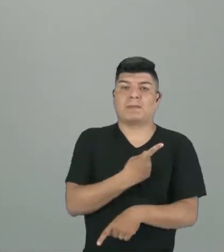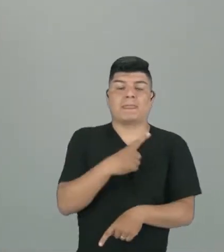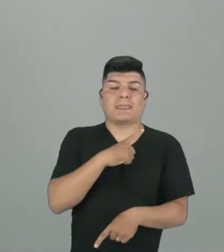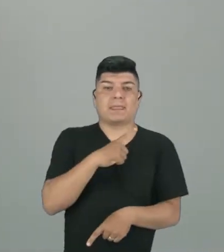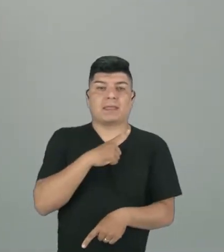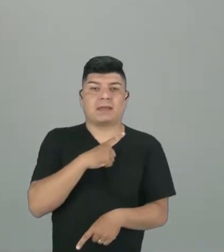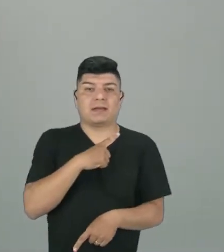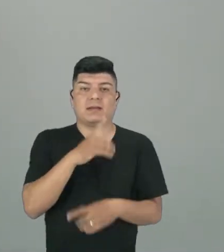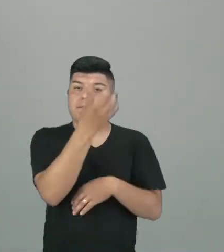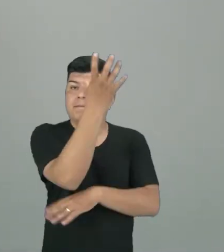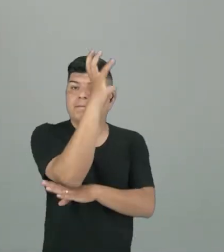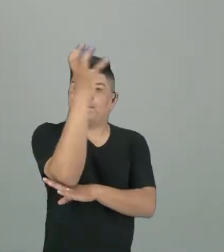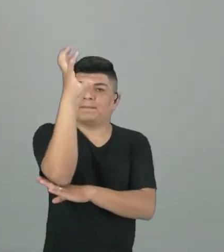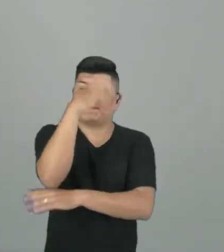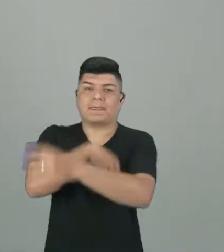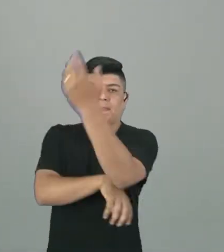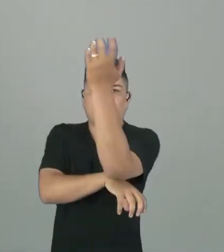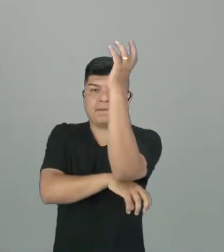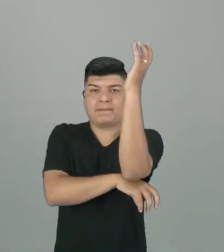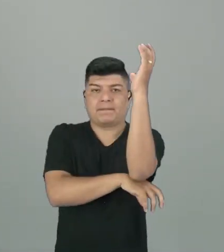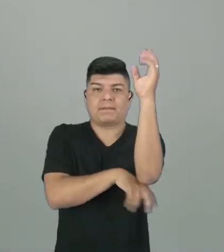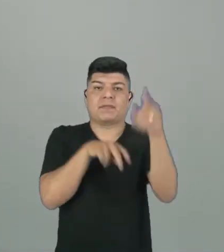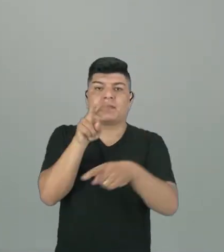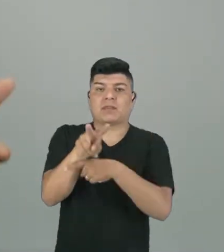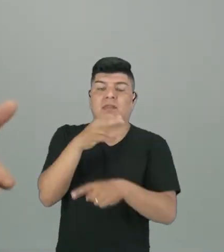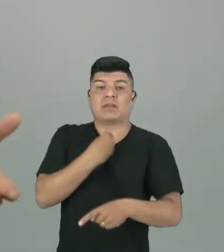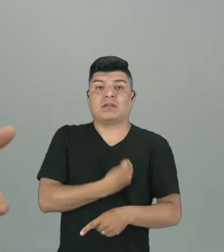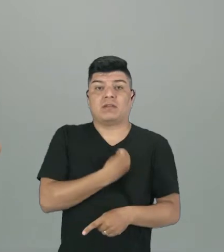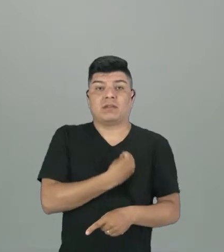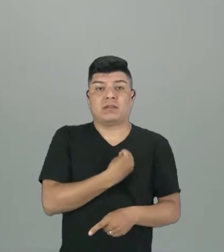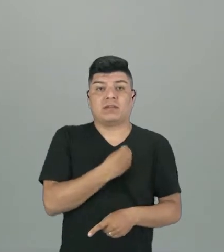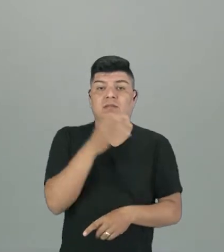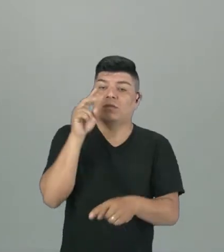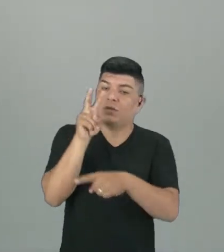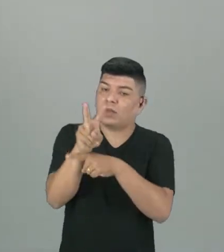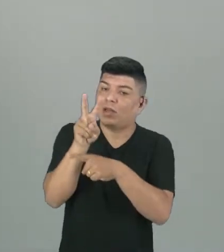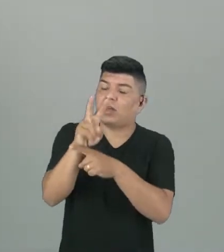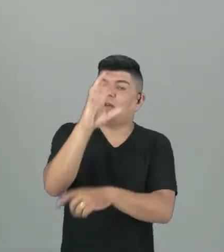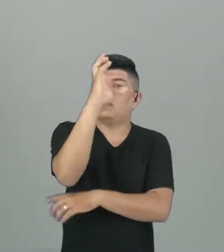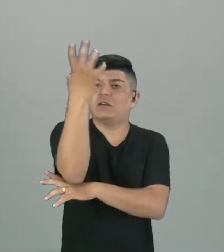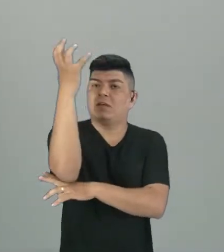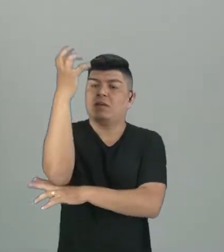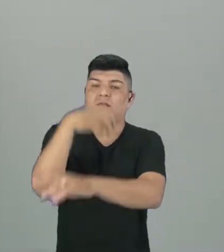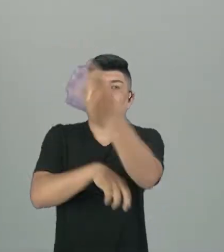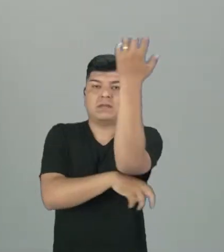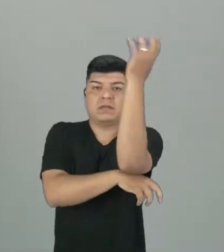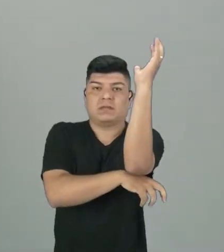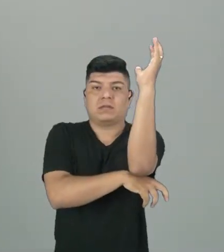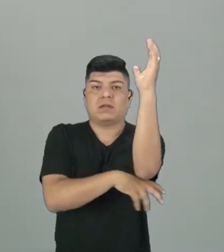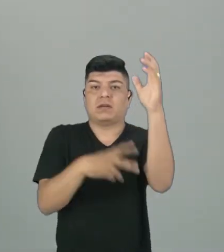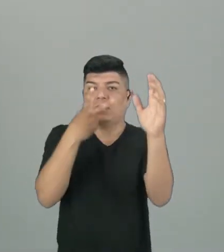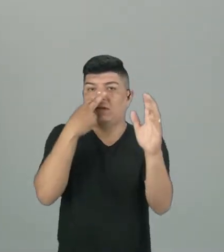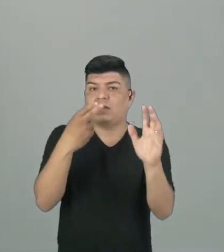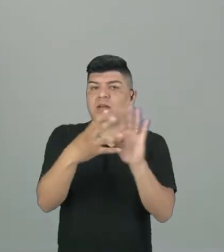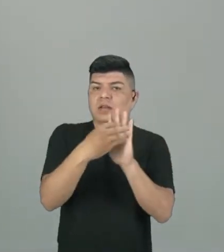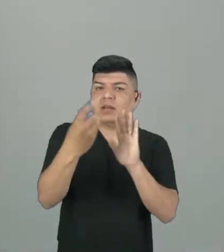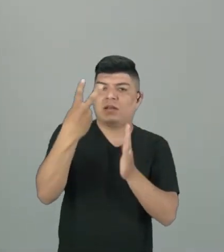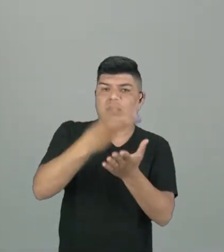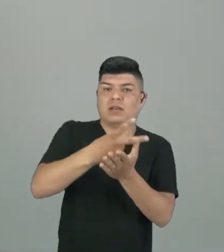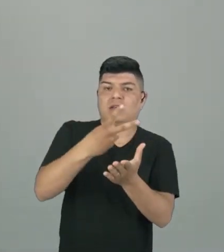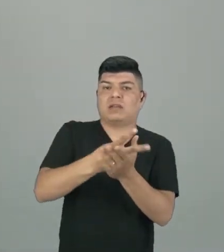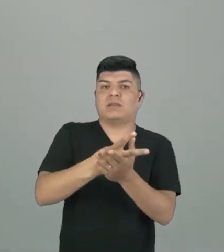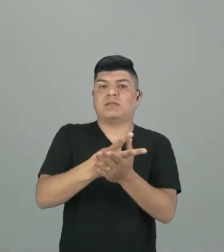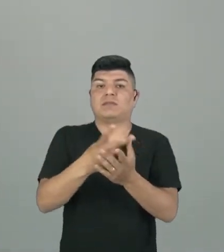Aliás, o meio ambiente, uma outra maneira de você preservar a vida é preservar o meio ambiente. Parece que a gente repete isso sempre e parece que